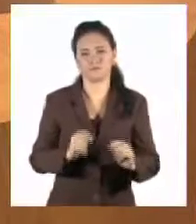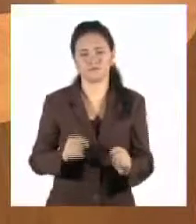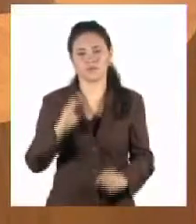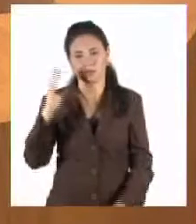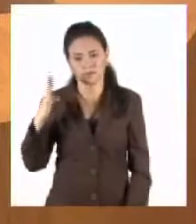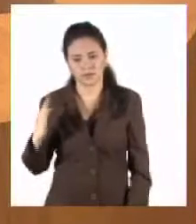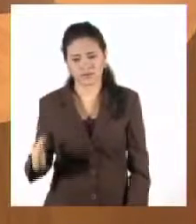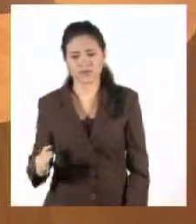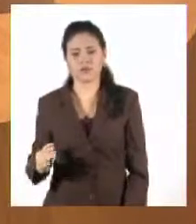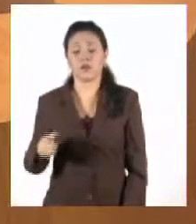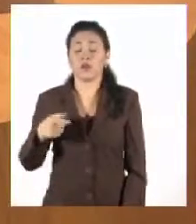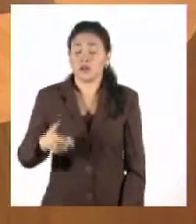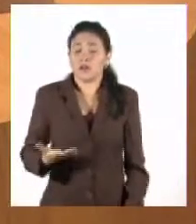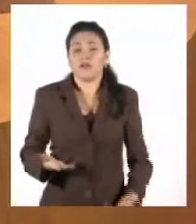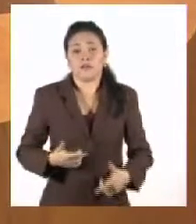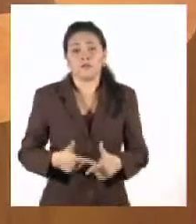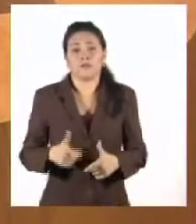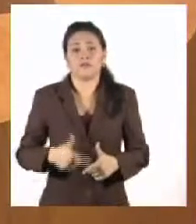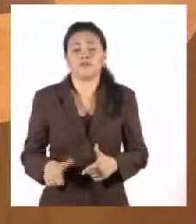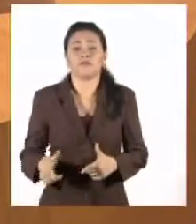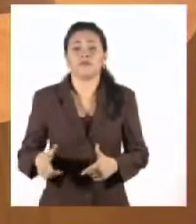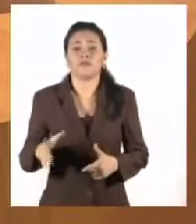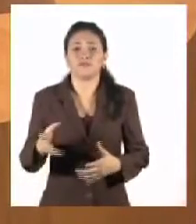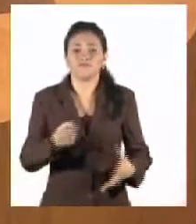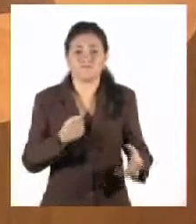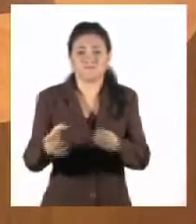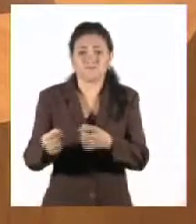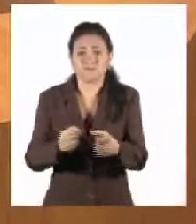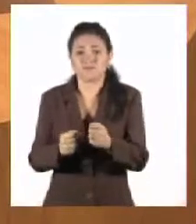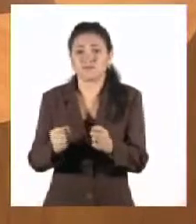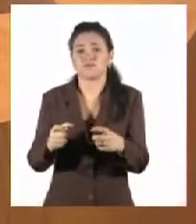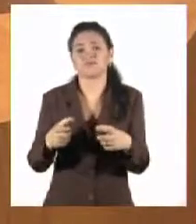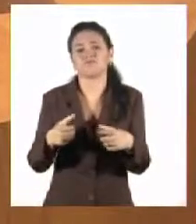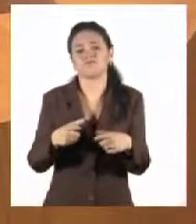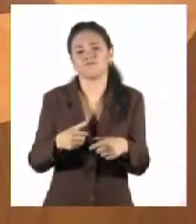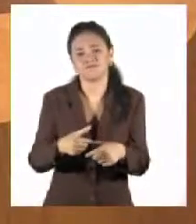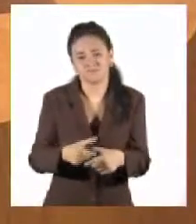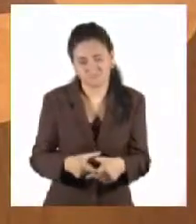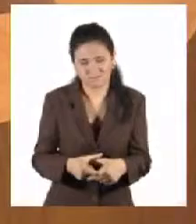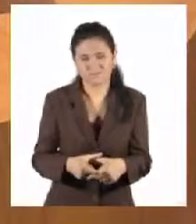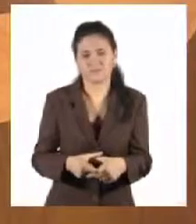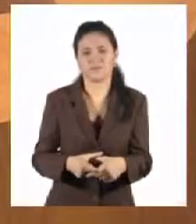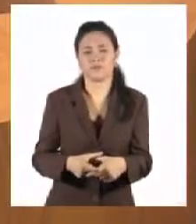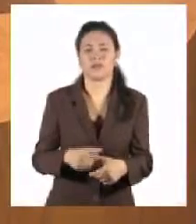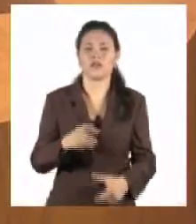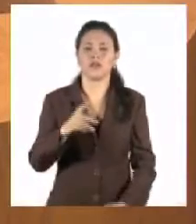crise, a diminuição das arrecadações através